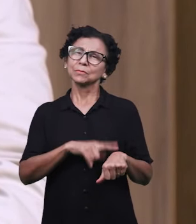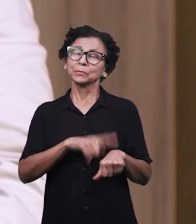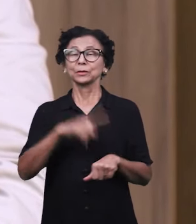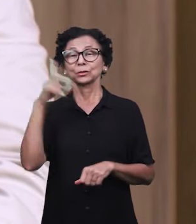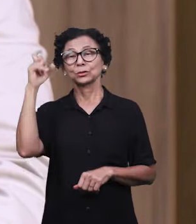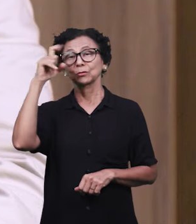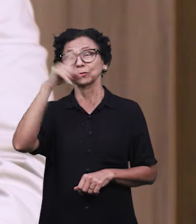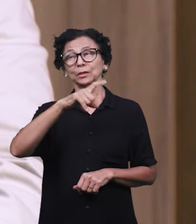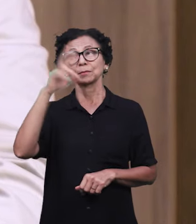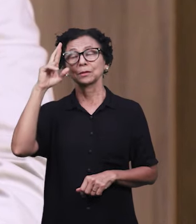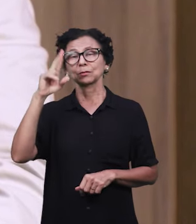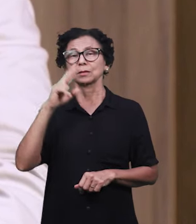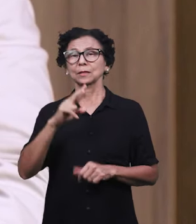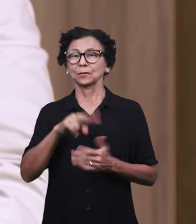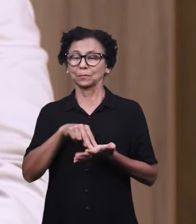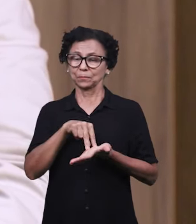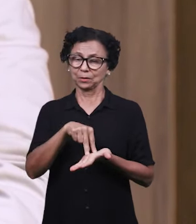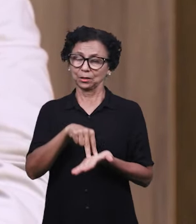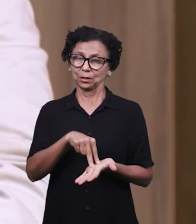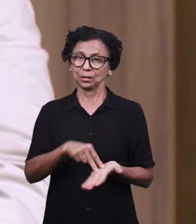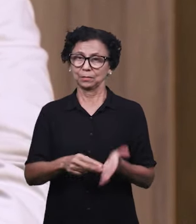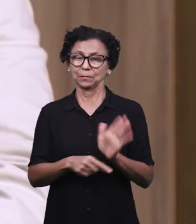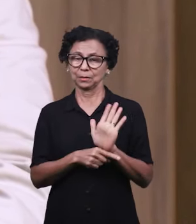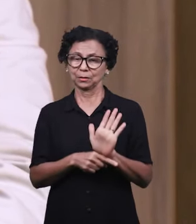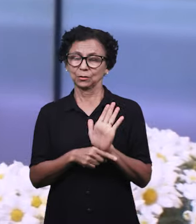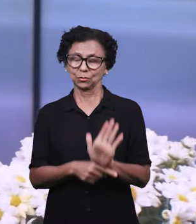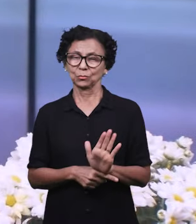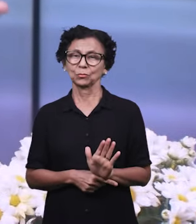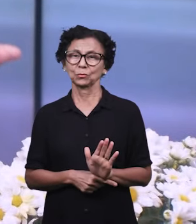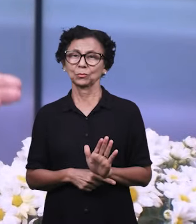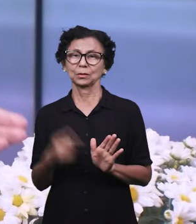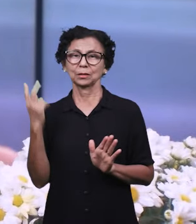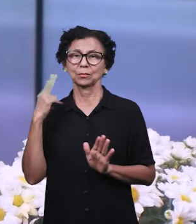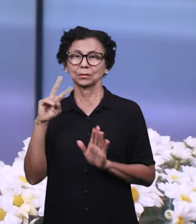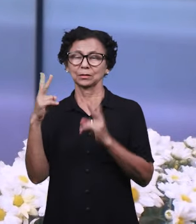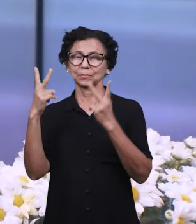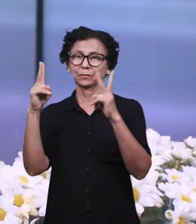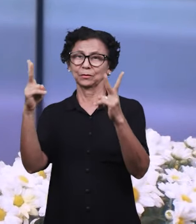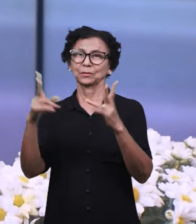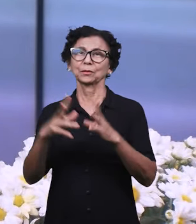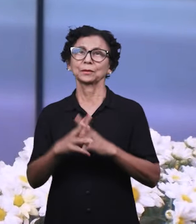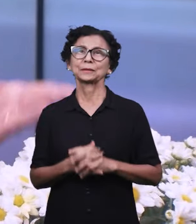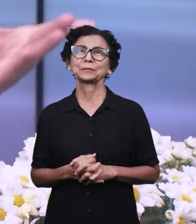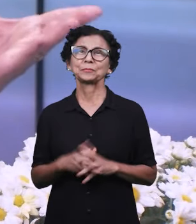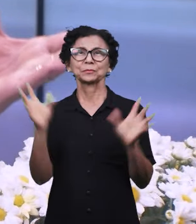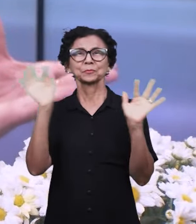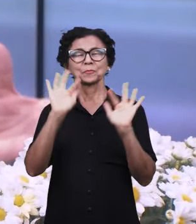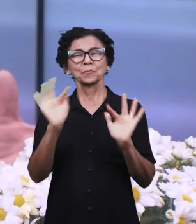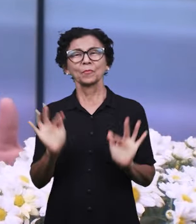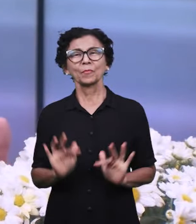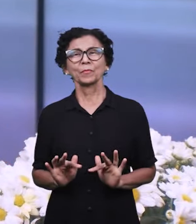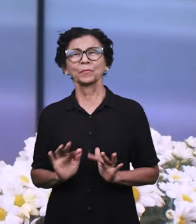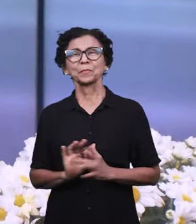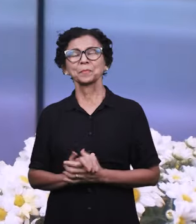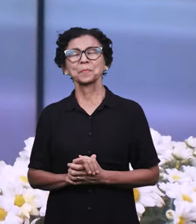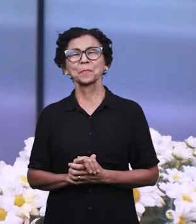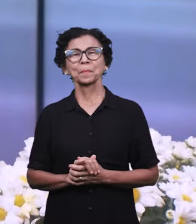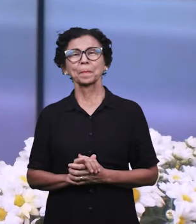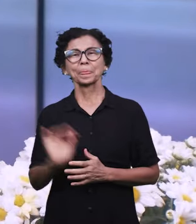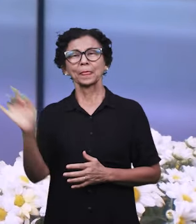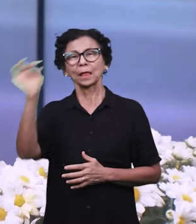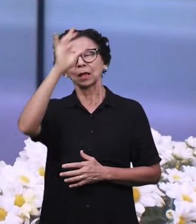felizes porque o Espírito Santo está no nosso meio. Glória a Glória a Deus. Jesus. Então, pastor, o Tiago e o pastor Willer trazem